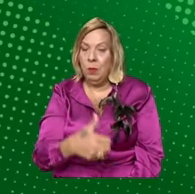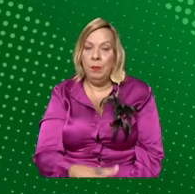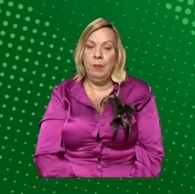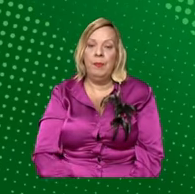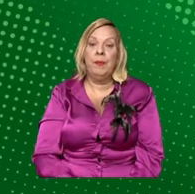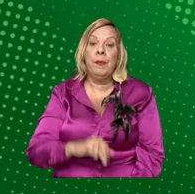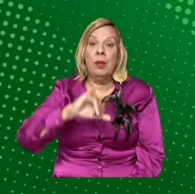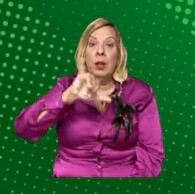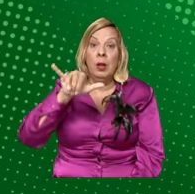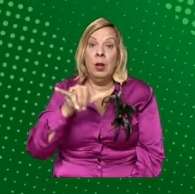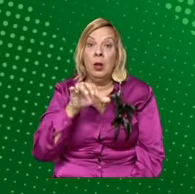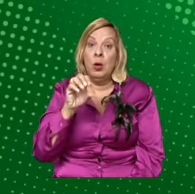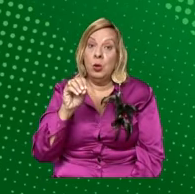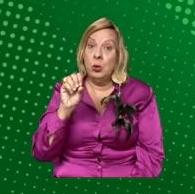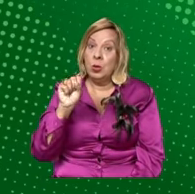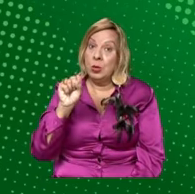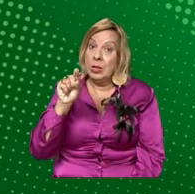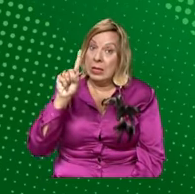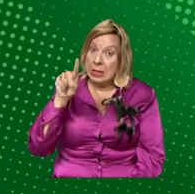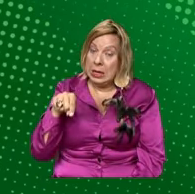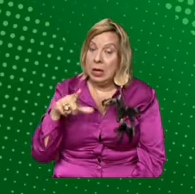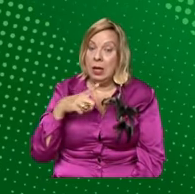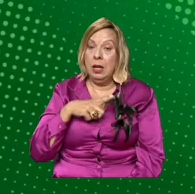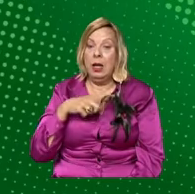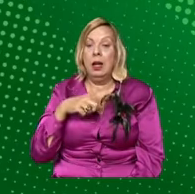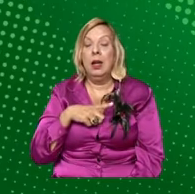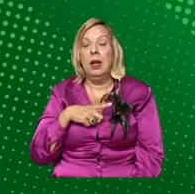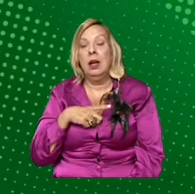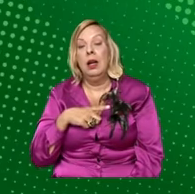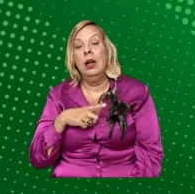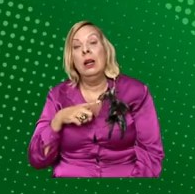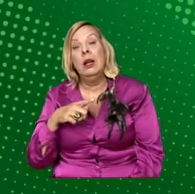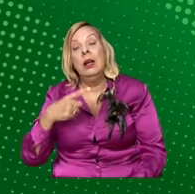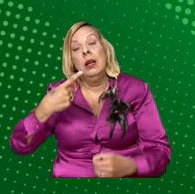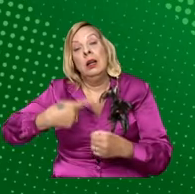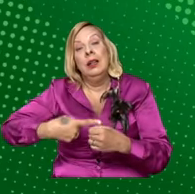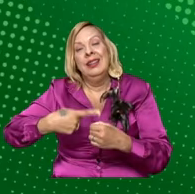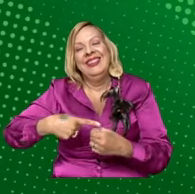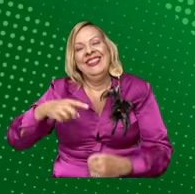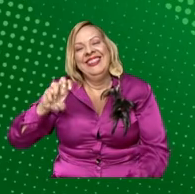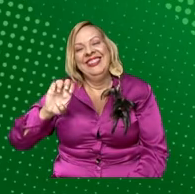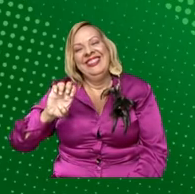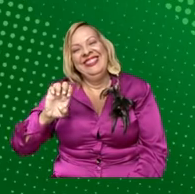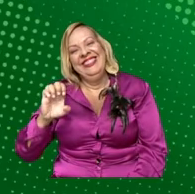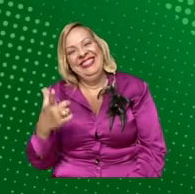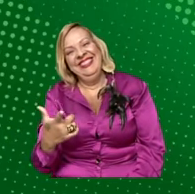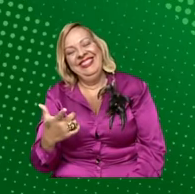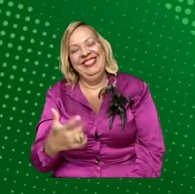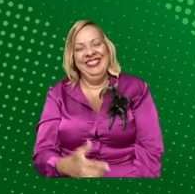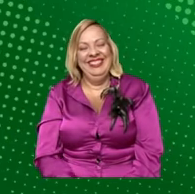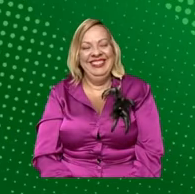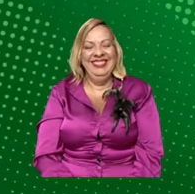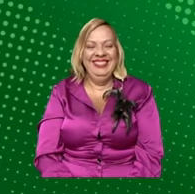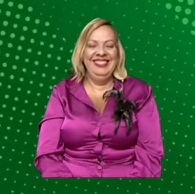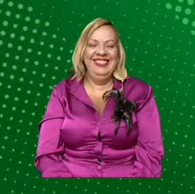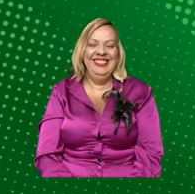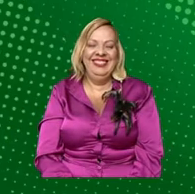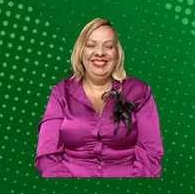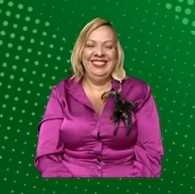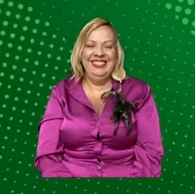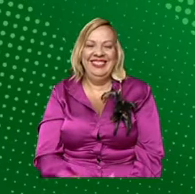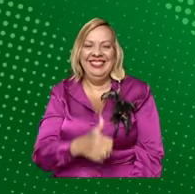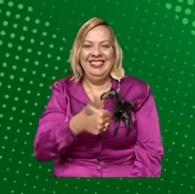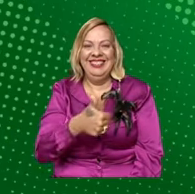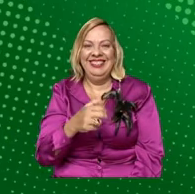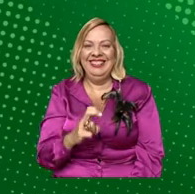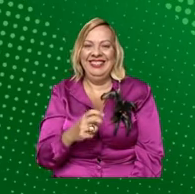0036861, José Santos, adquiriu com o Sandro aí, Regional Estância. Vou anunciar aqui o